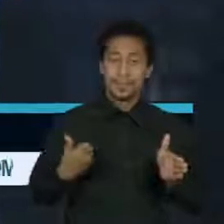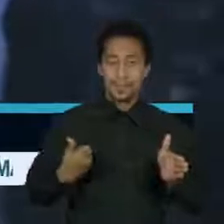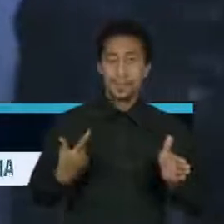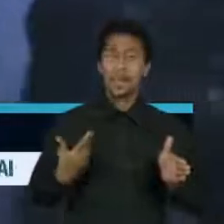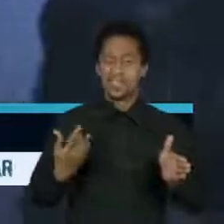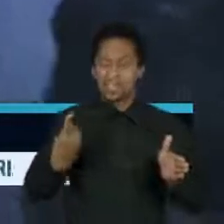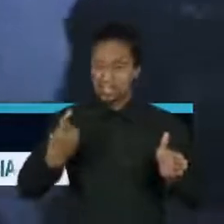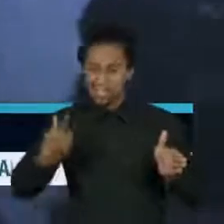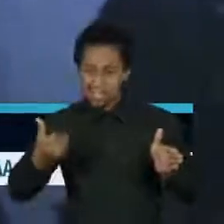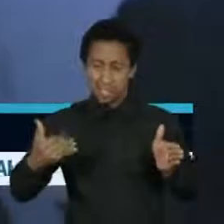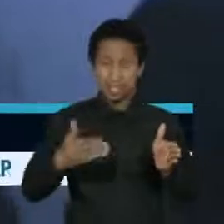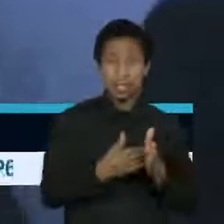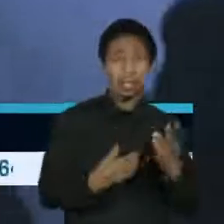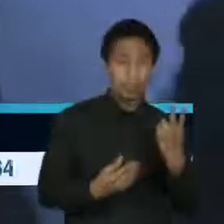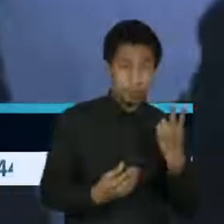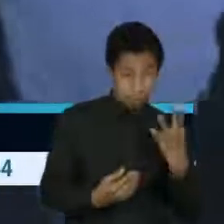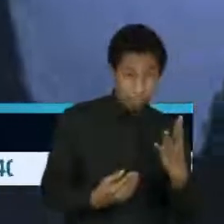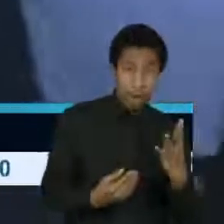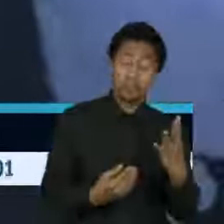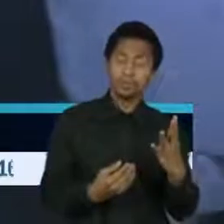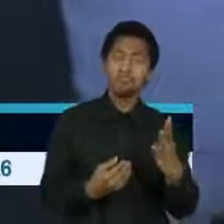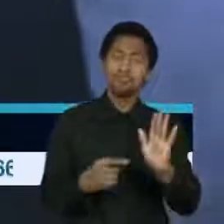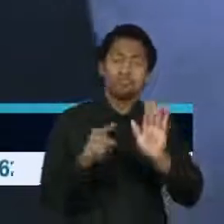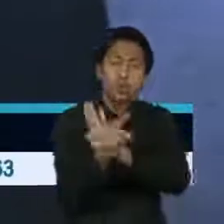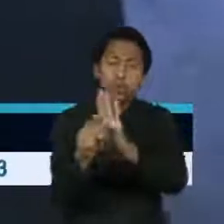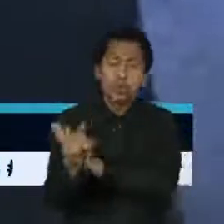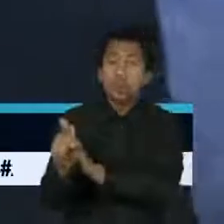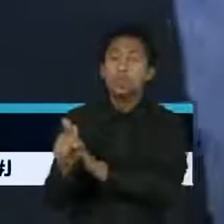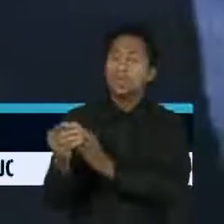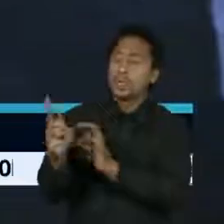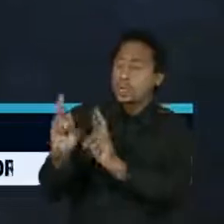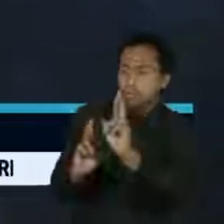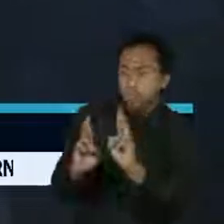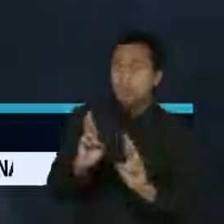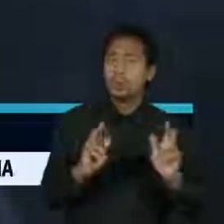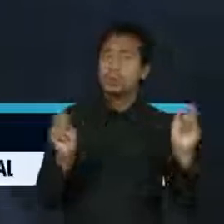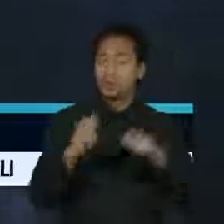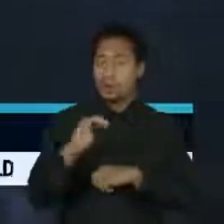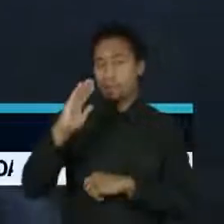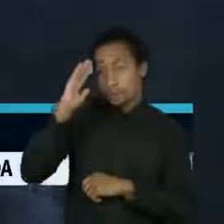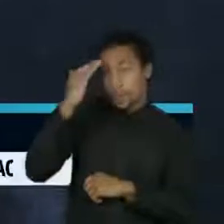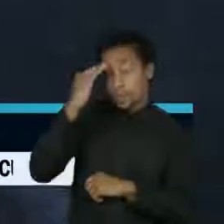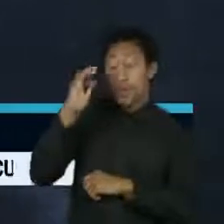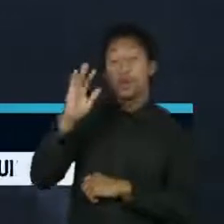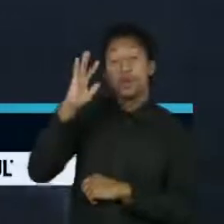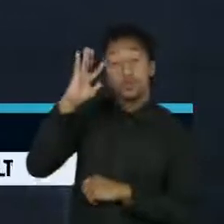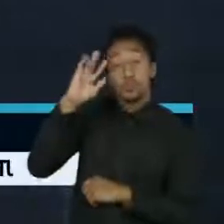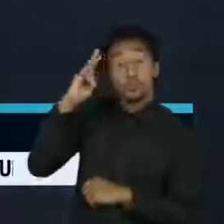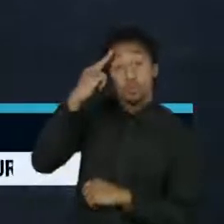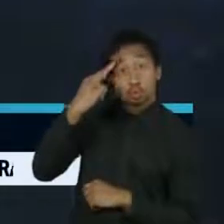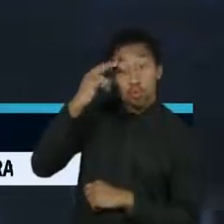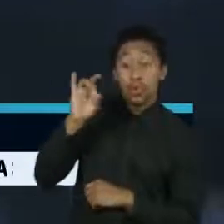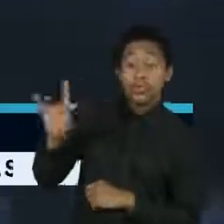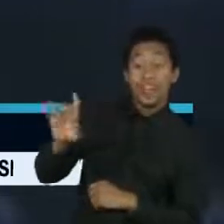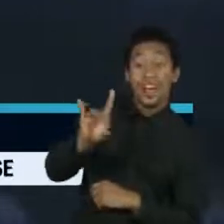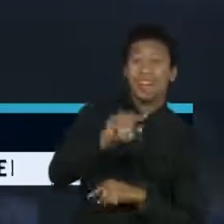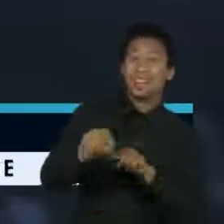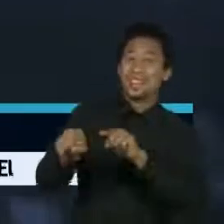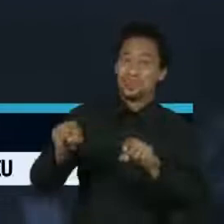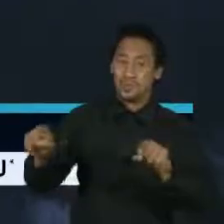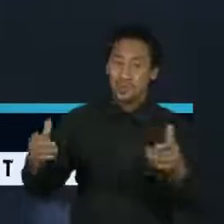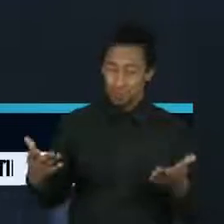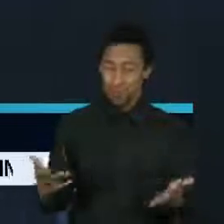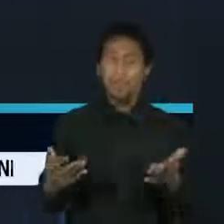pouco das preocupações sonhos e dificuldades dos jovens brasileiros uma fatia deles agora vai poder tirar o título de eleitor